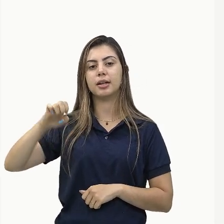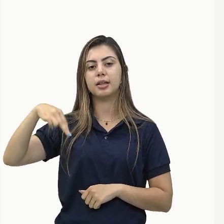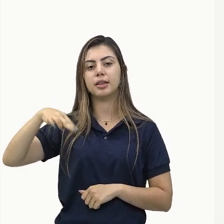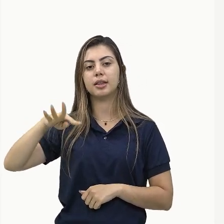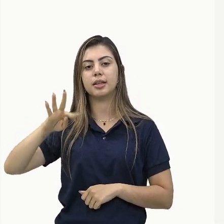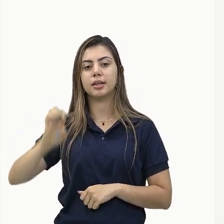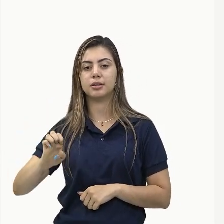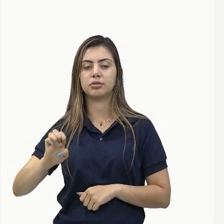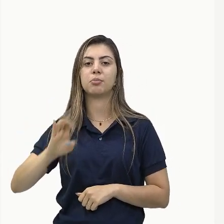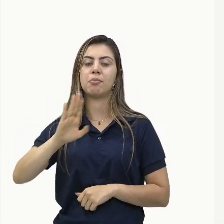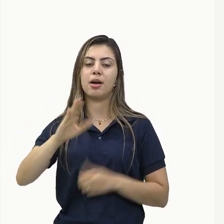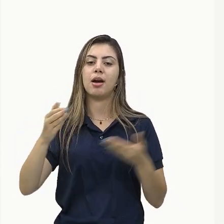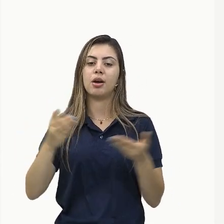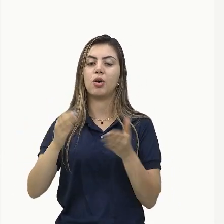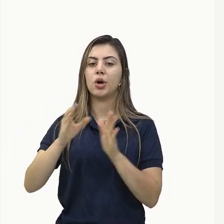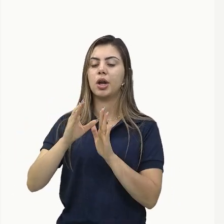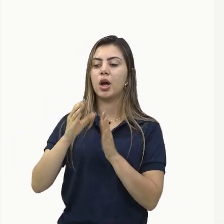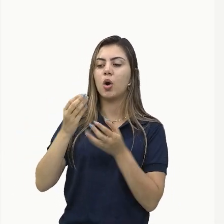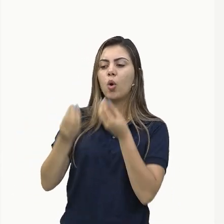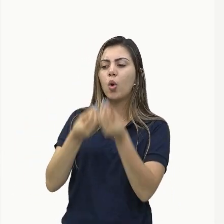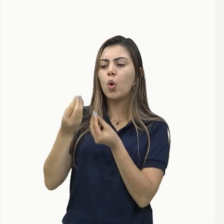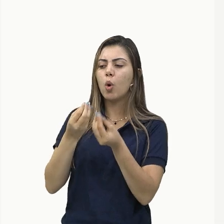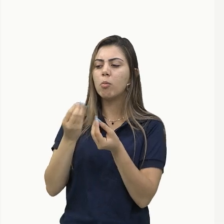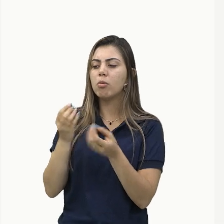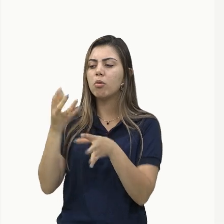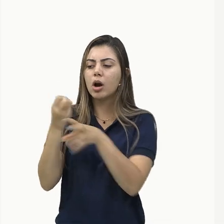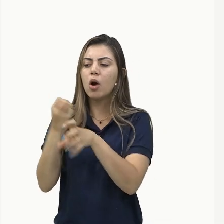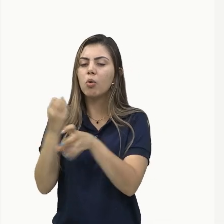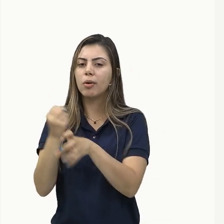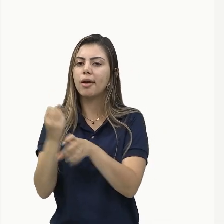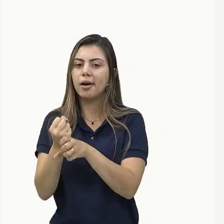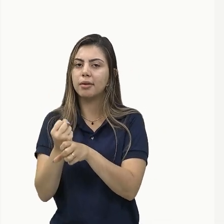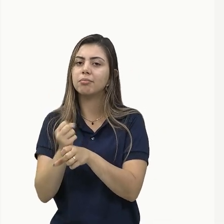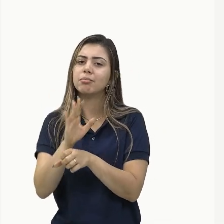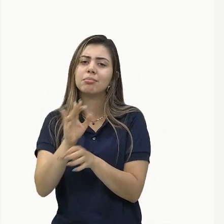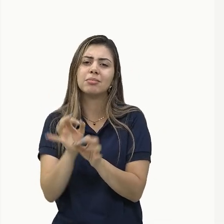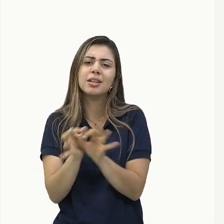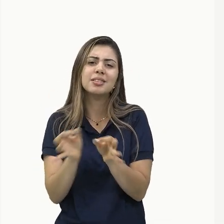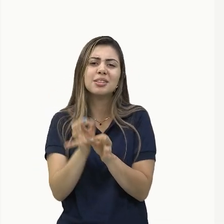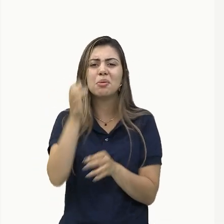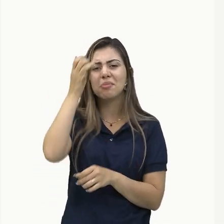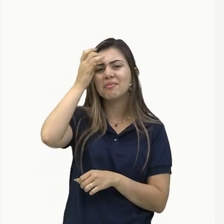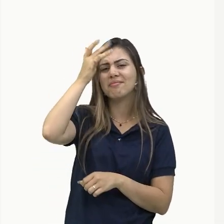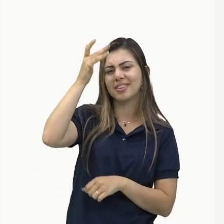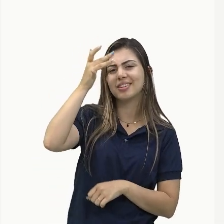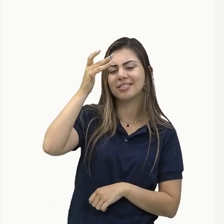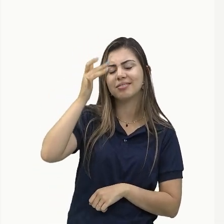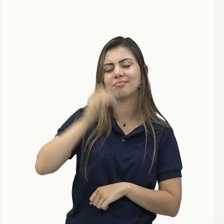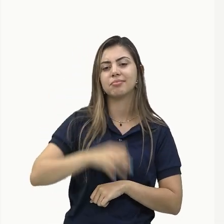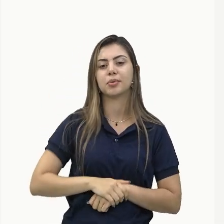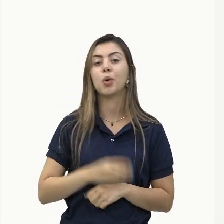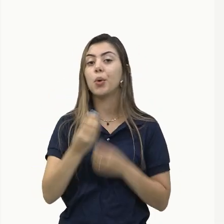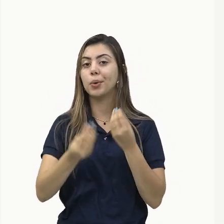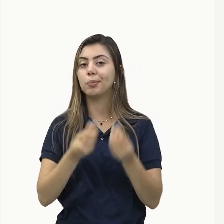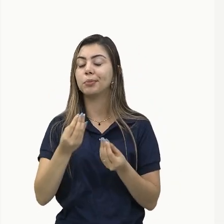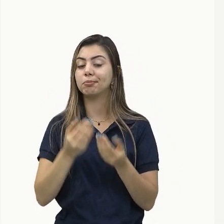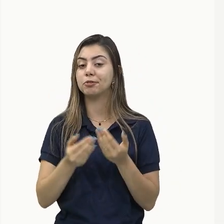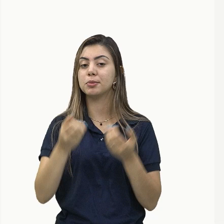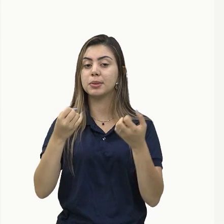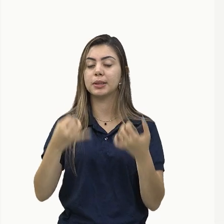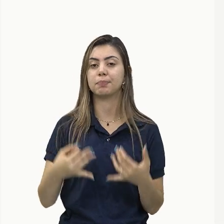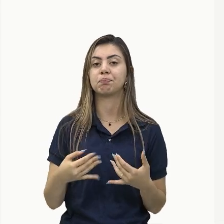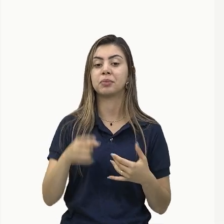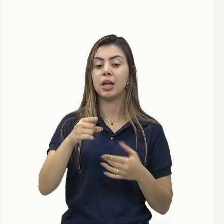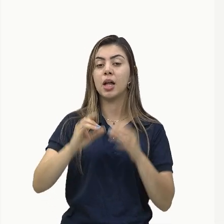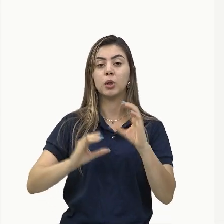não definiu ainda como encontrar essa resistência equivalente. E é muito simples encontrar resistência equivalente de um circuito em série. Basta